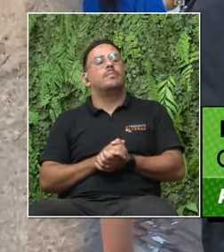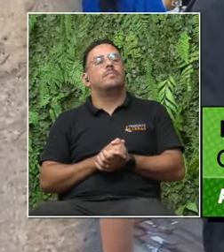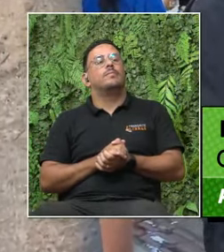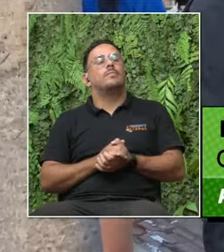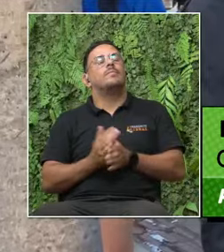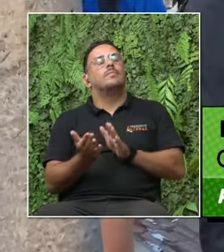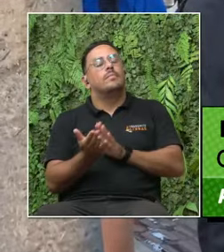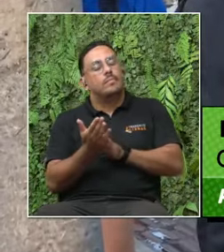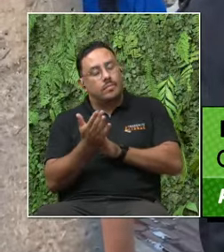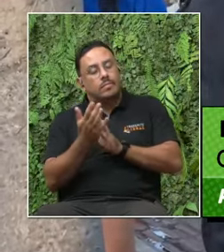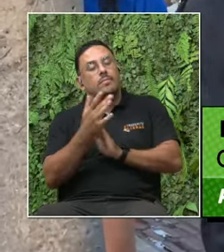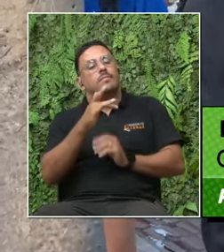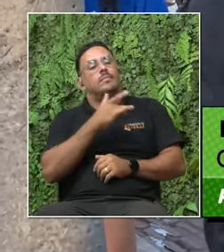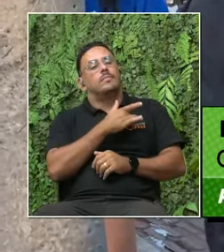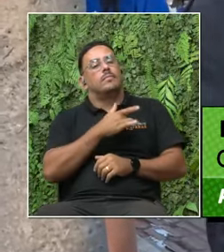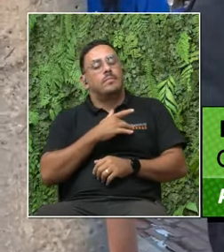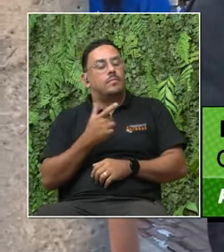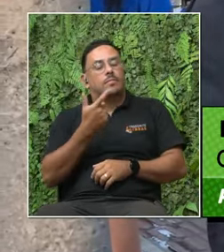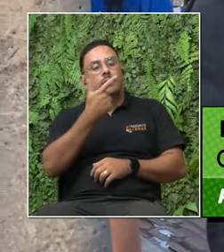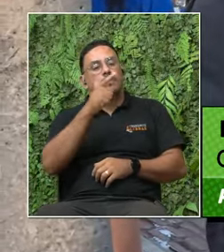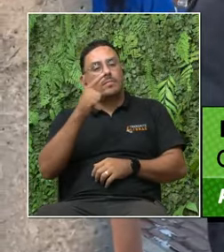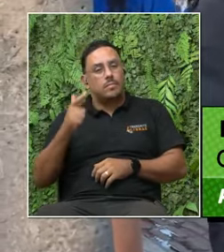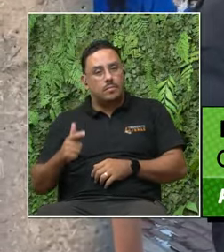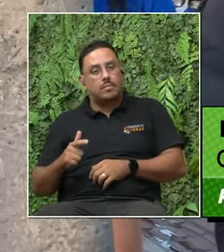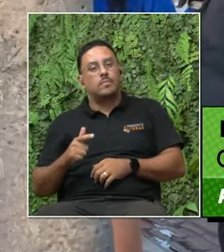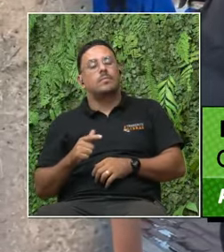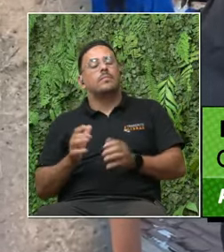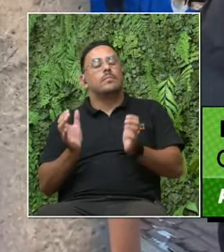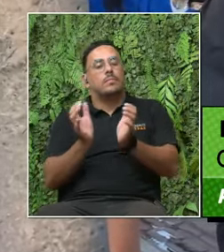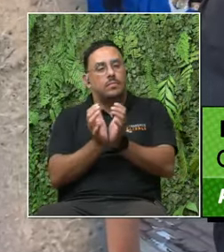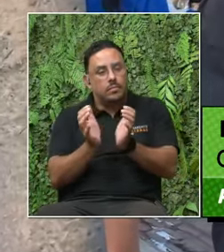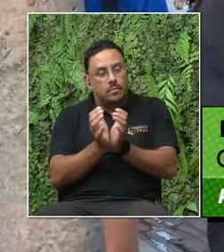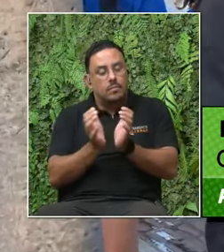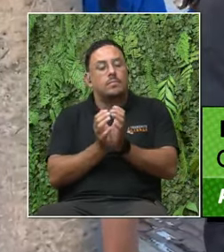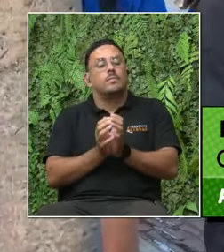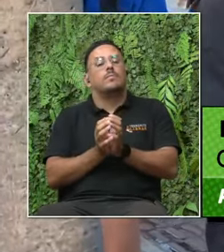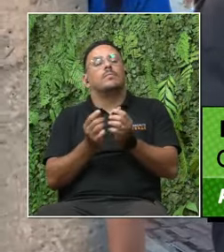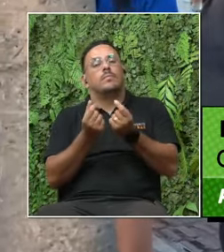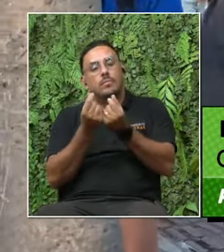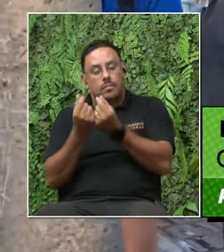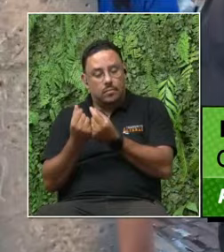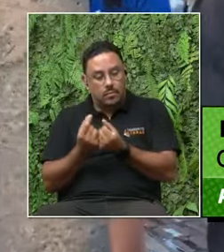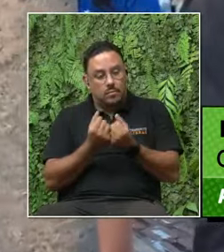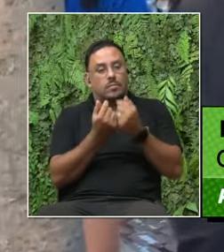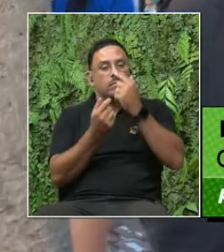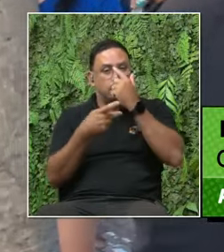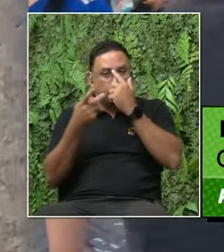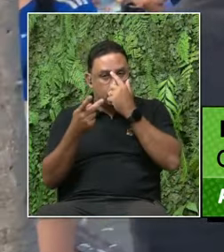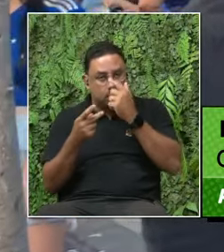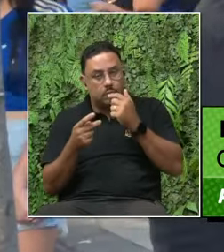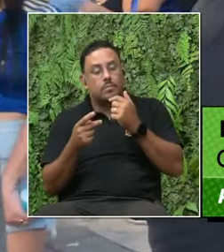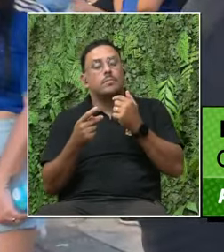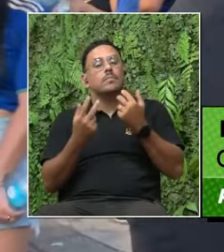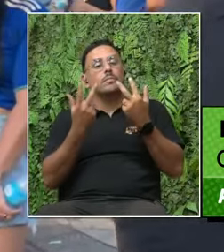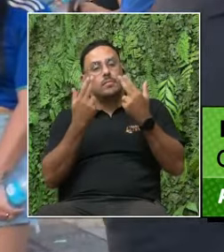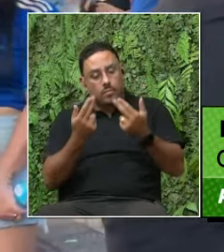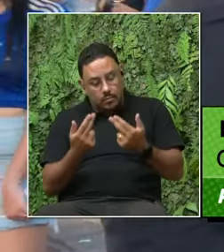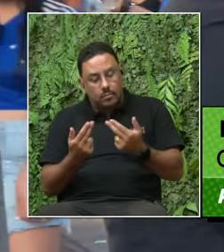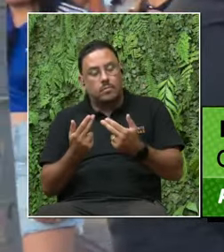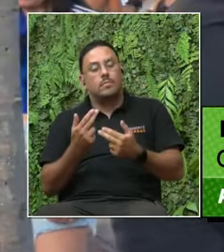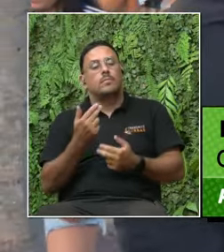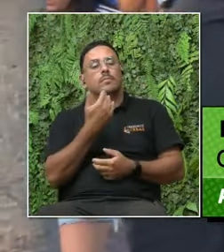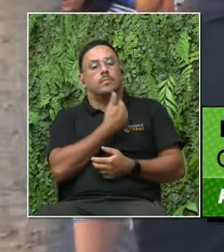salve de Palma Cruzeiro não tem não tem time infelizmente não tem time financeiramente falando comparado ao Cruzeiro ao